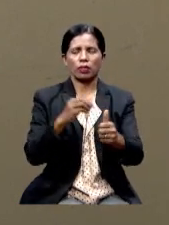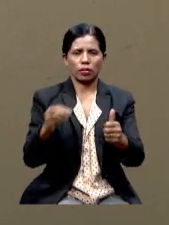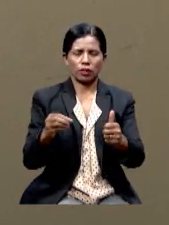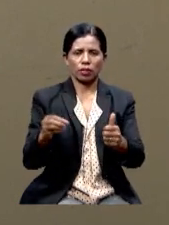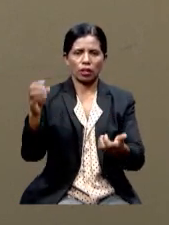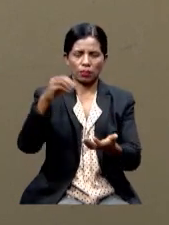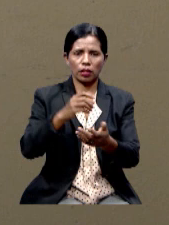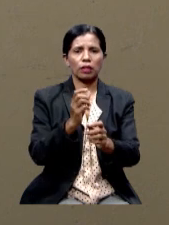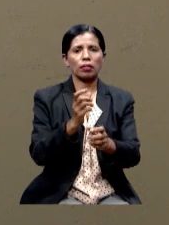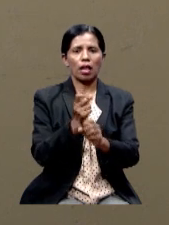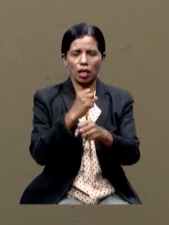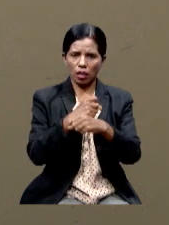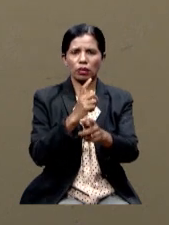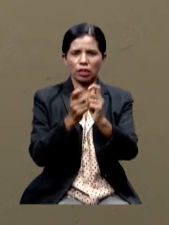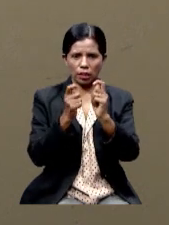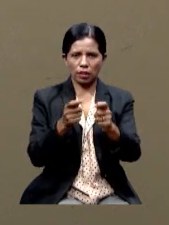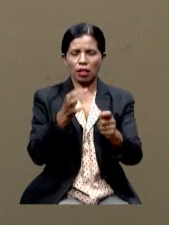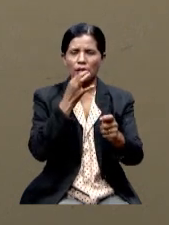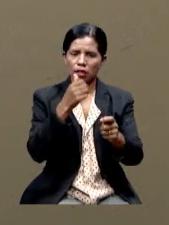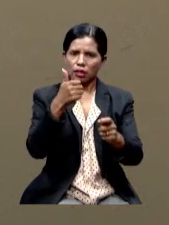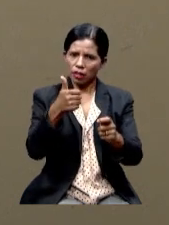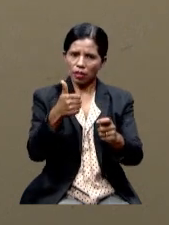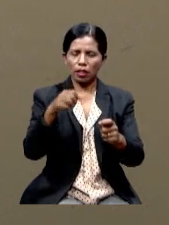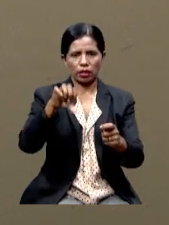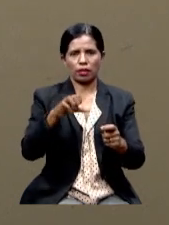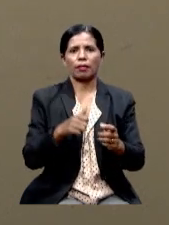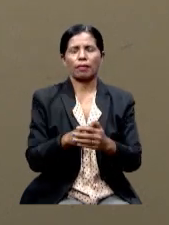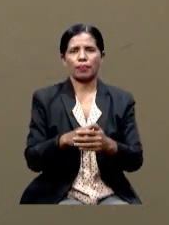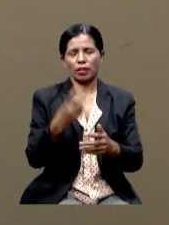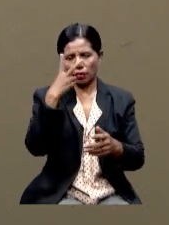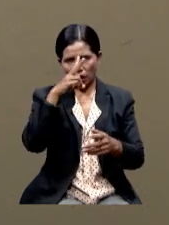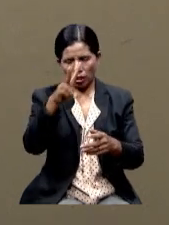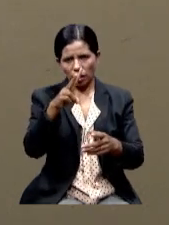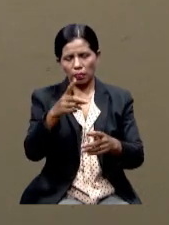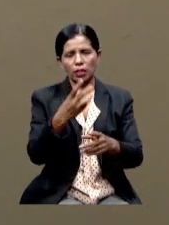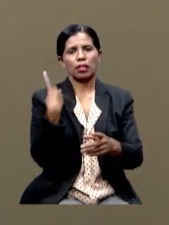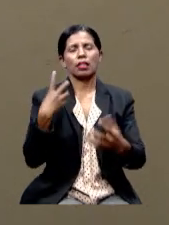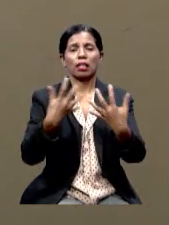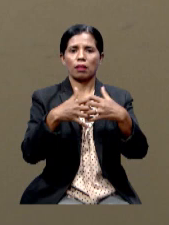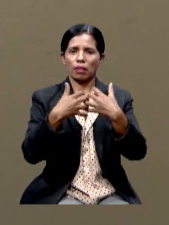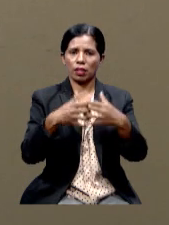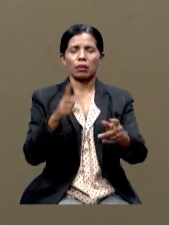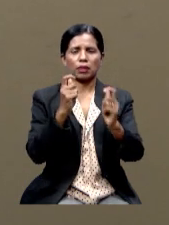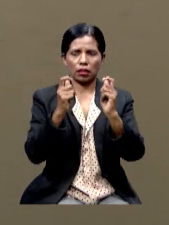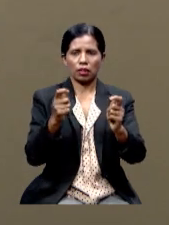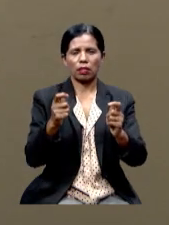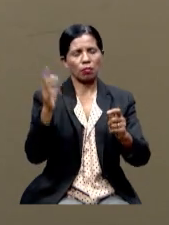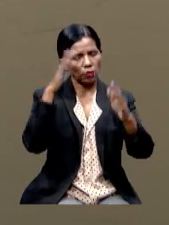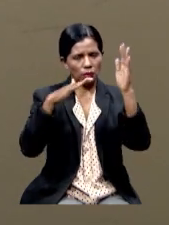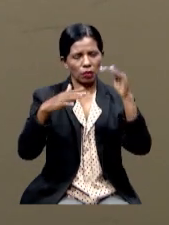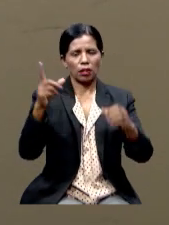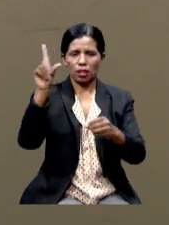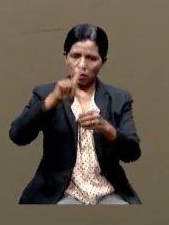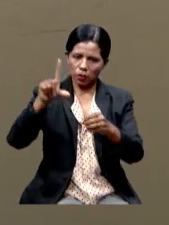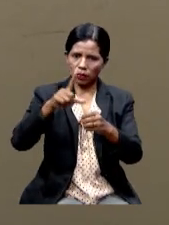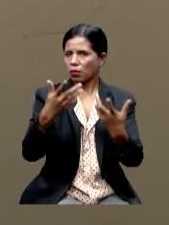testar. Testar no dia da laboratório. Ora, tu confirma uma que livros no padrão. Ora, o problema rua na habitação é uma que laboratório lá e o padrão no